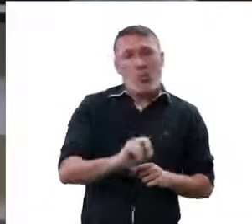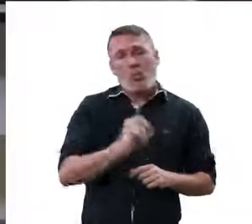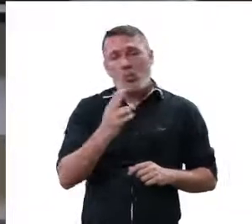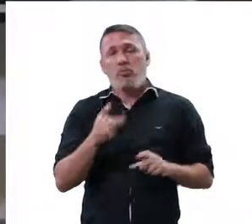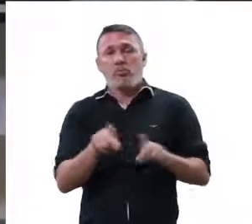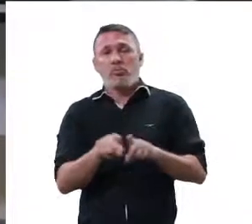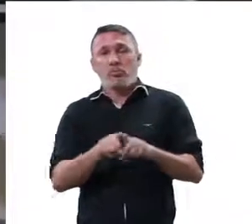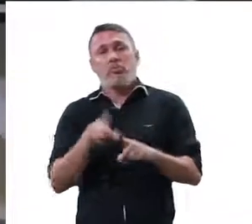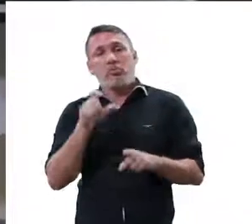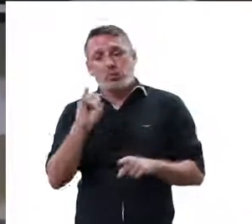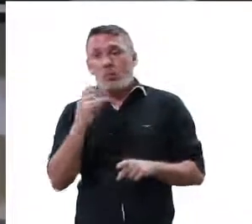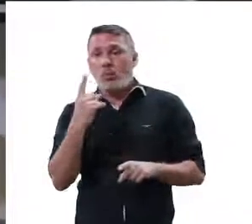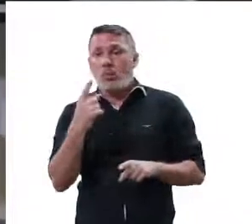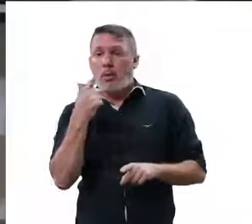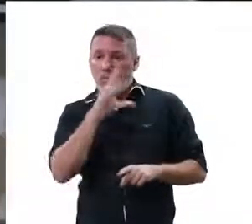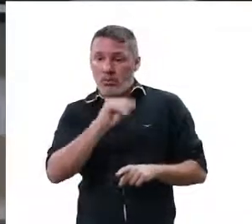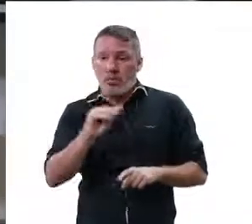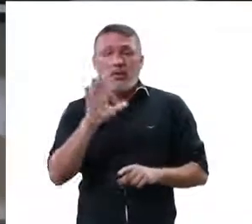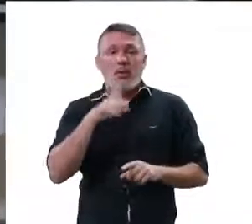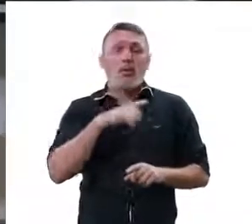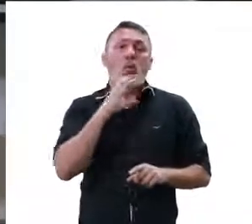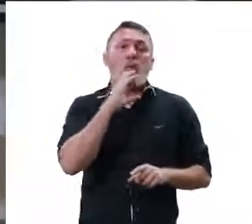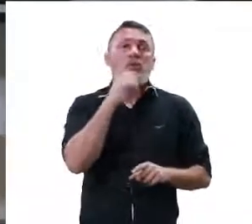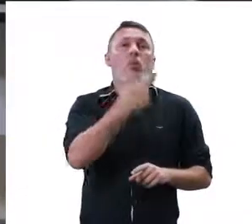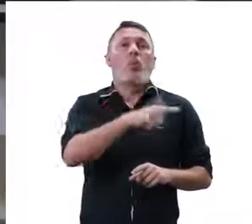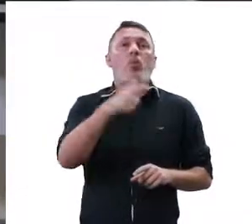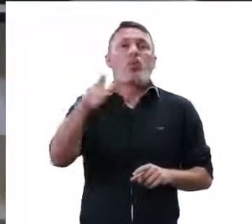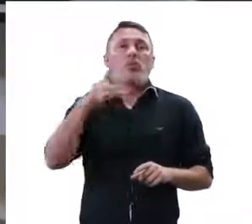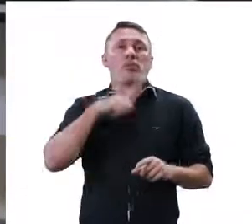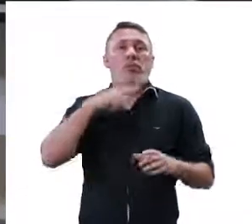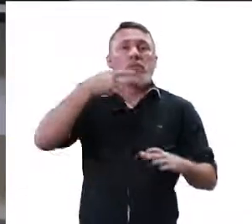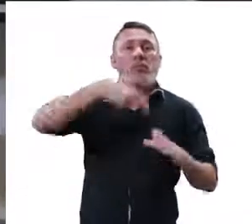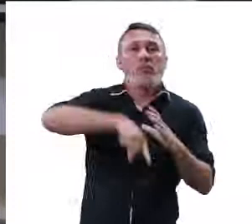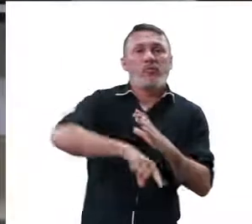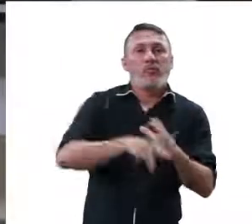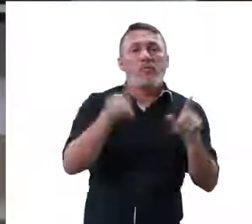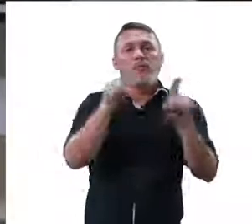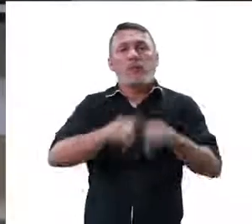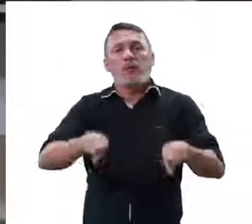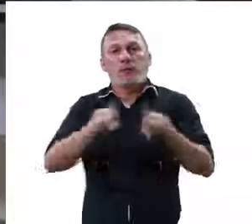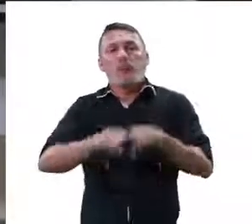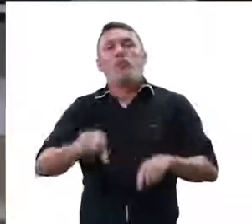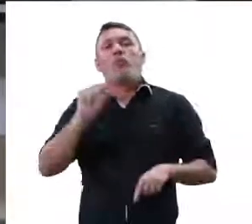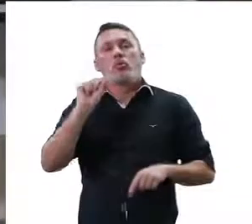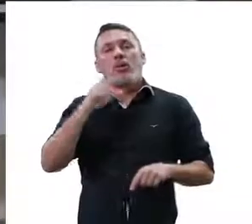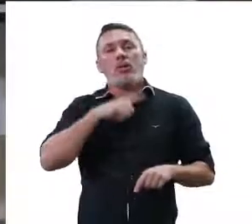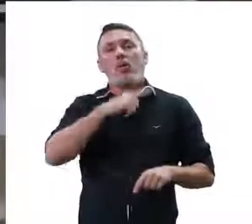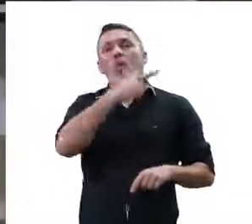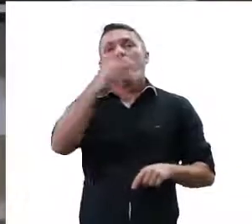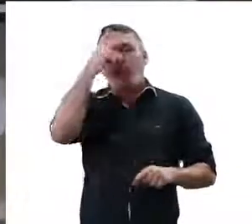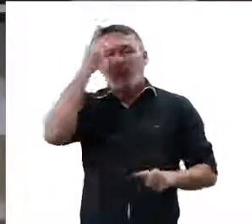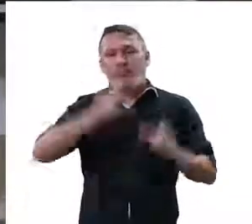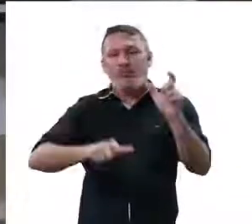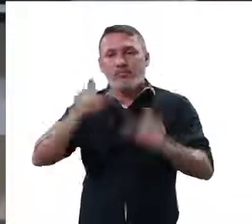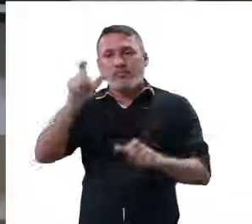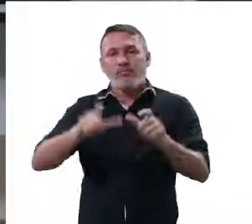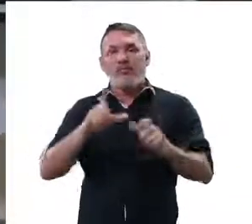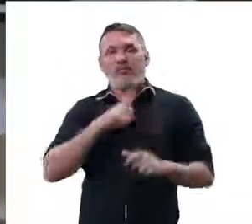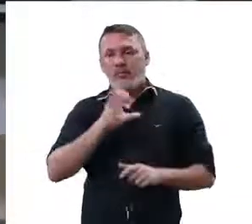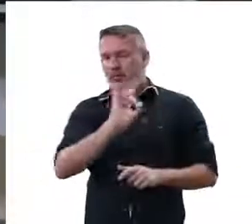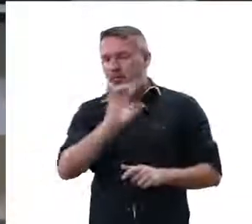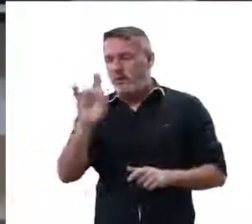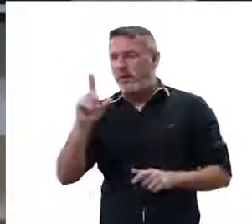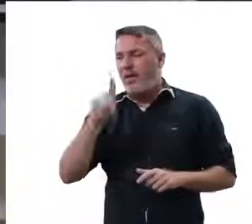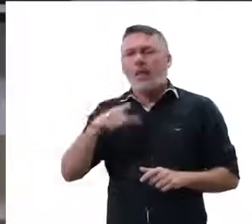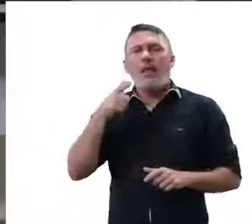idioma, mas ter um conhecimento amplo. Da mesma maneira, né, de que vários indivíduos com